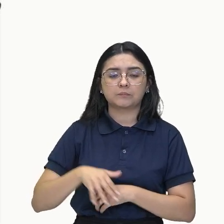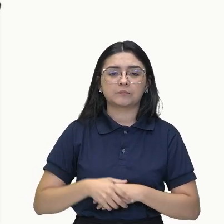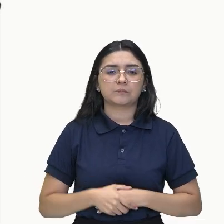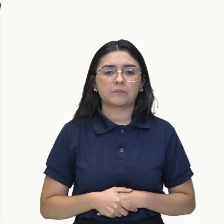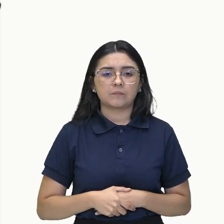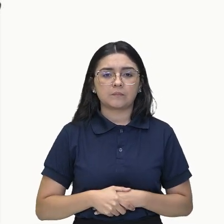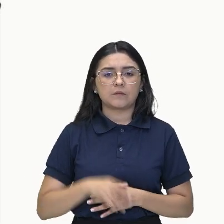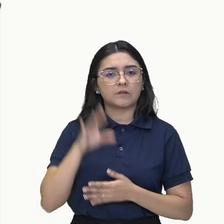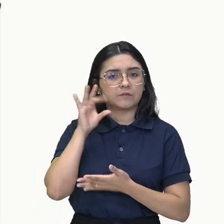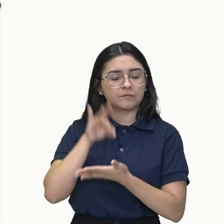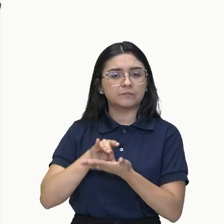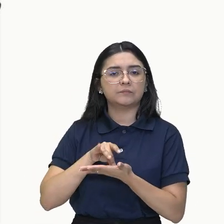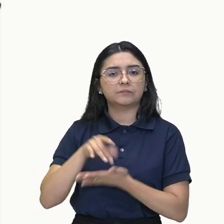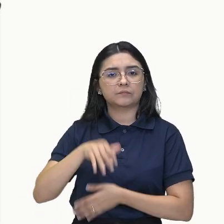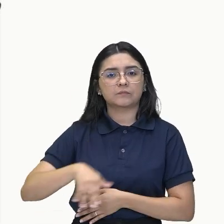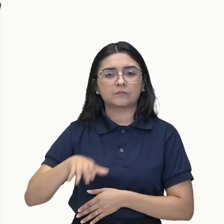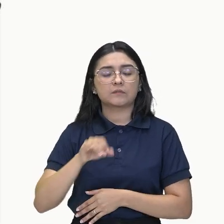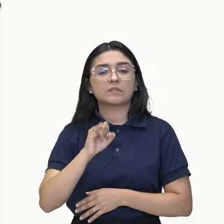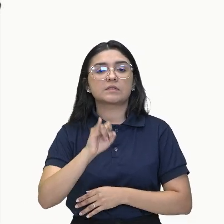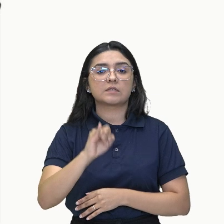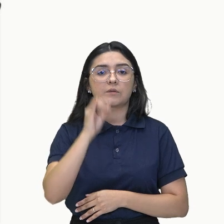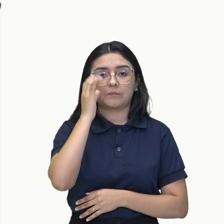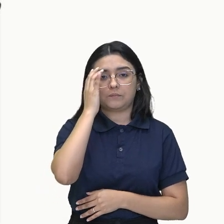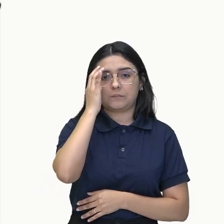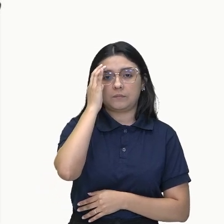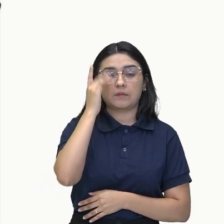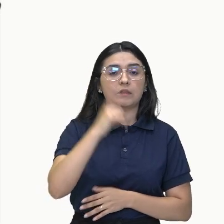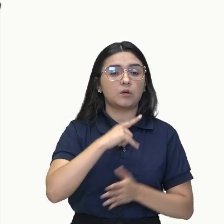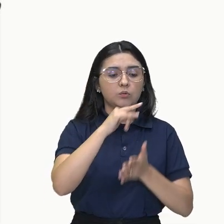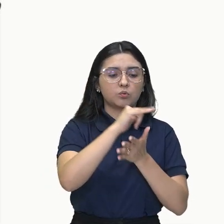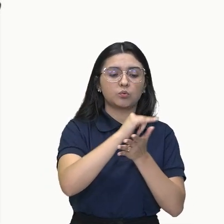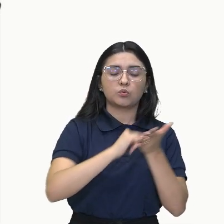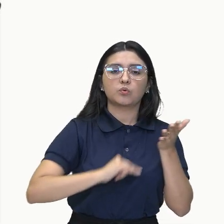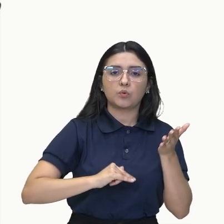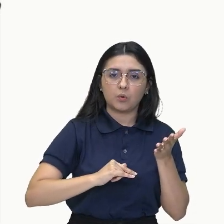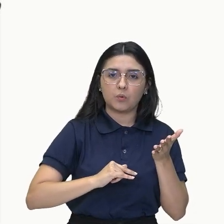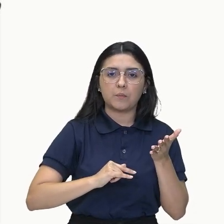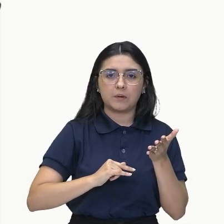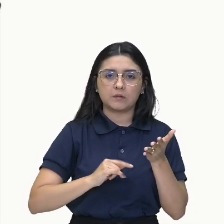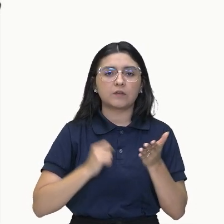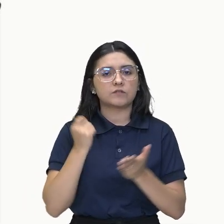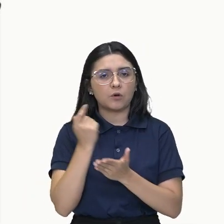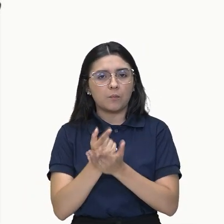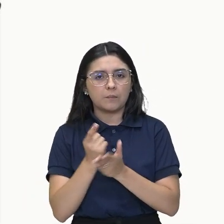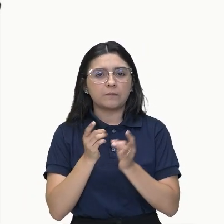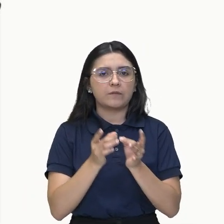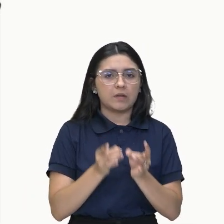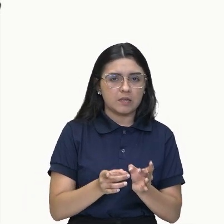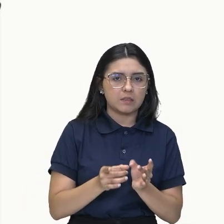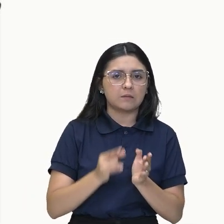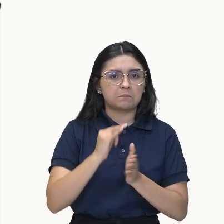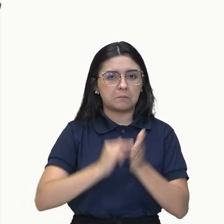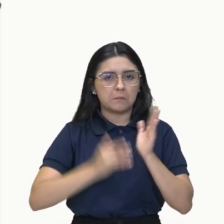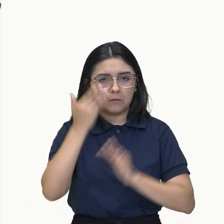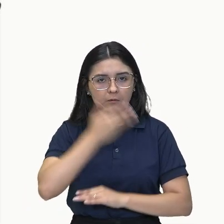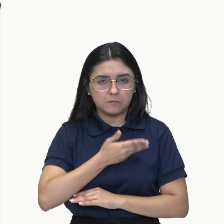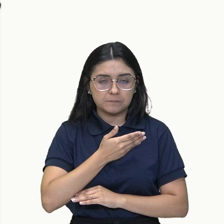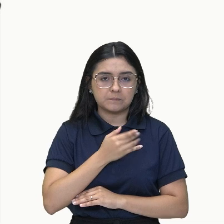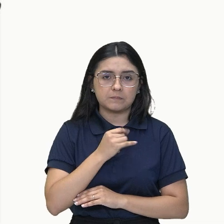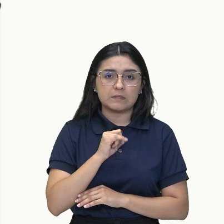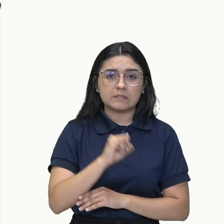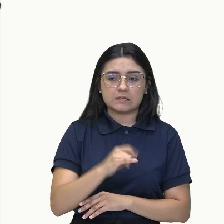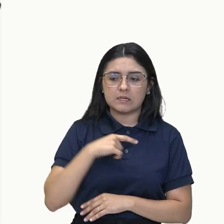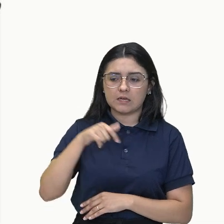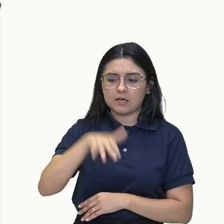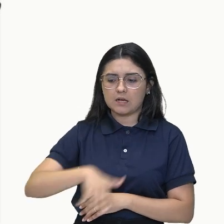de uma porção territorial se você tiver o documento de compra e venda. E toda terra sem dono,